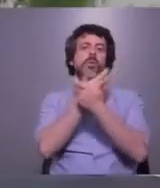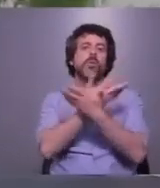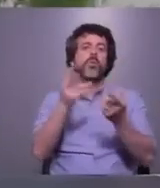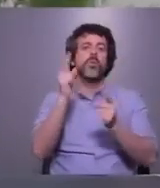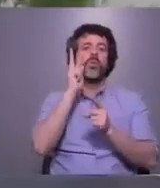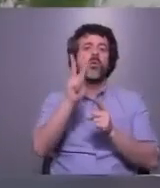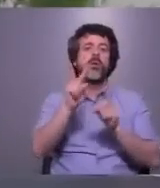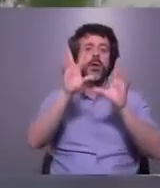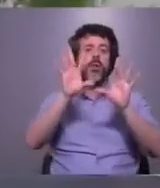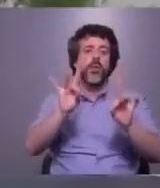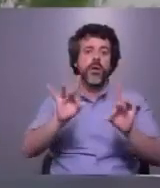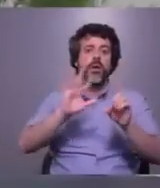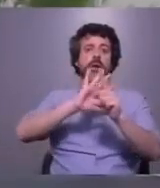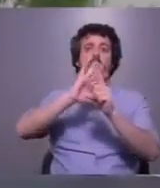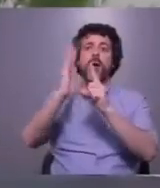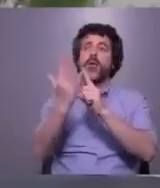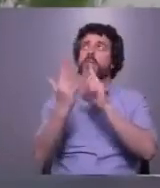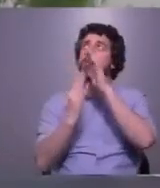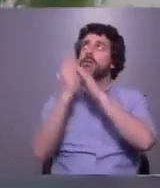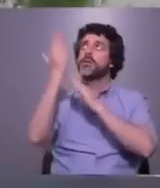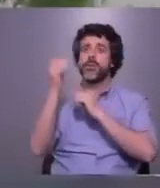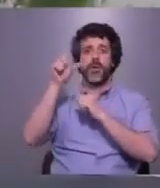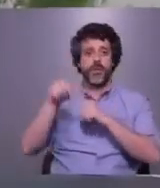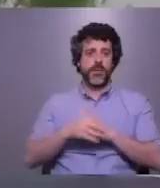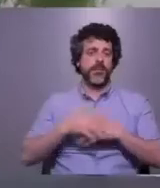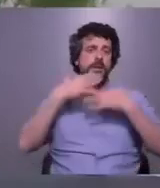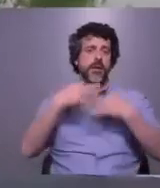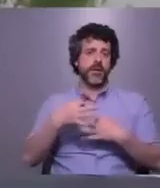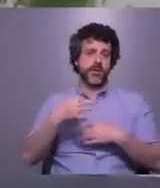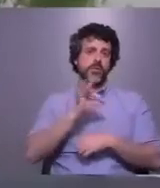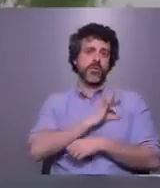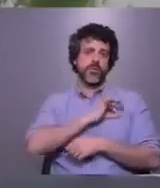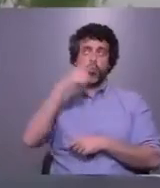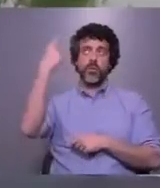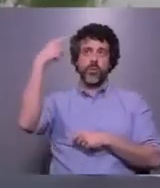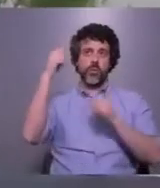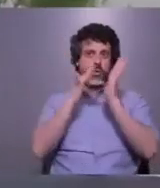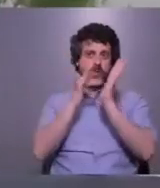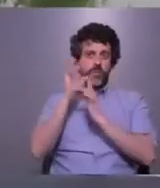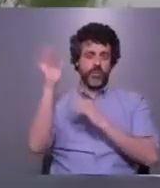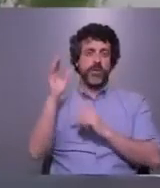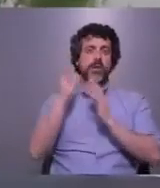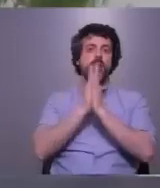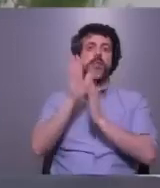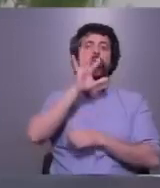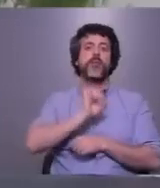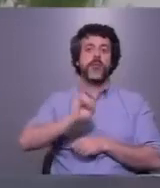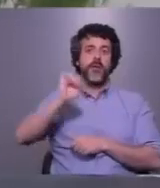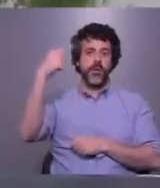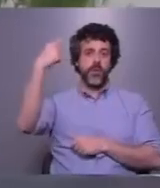coisas visíveis e invisíveis. Creio em só Senhor, Jesus Cristo, Filho unigênito de